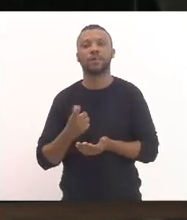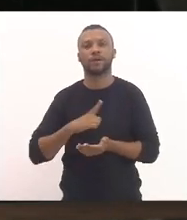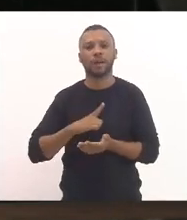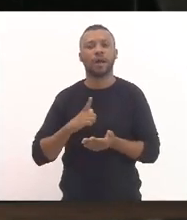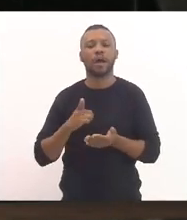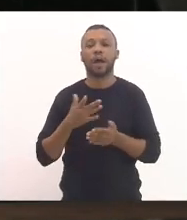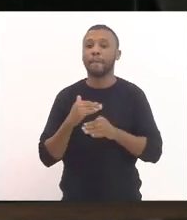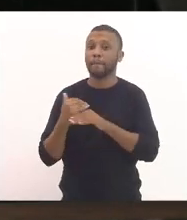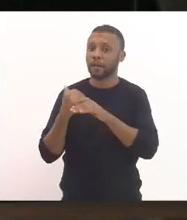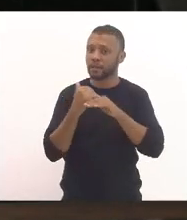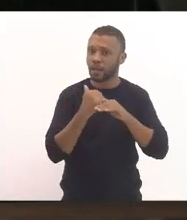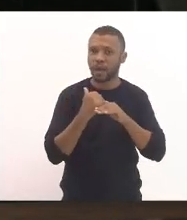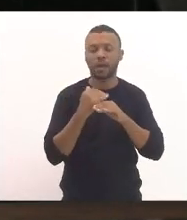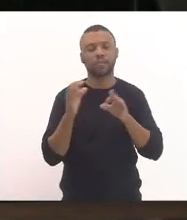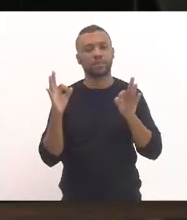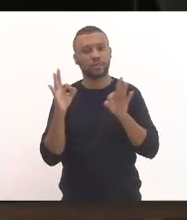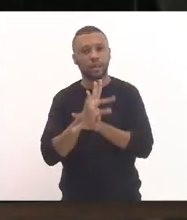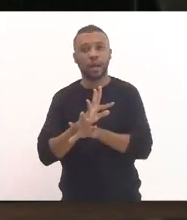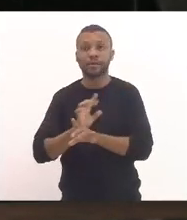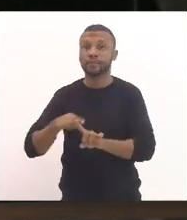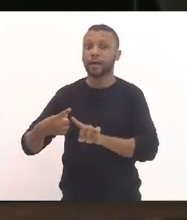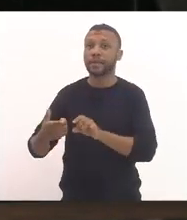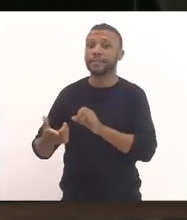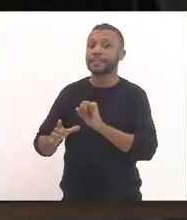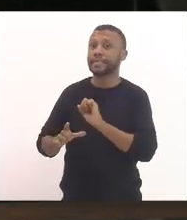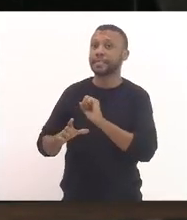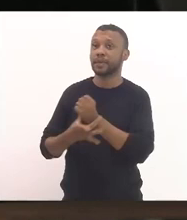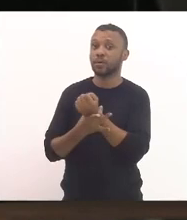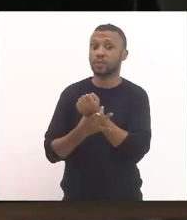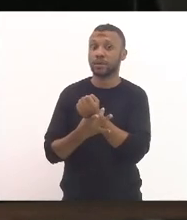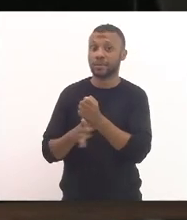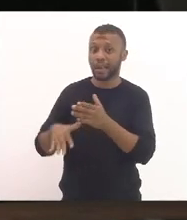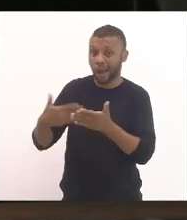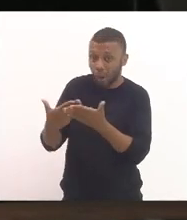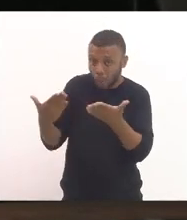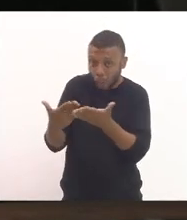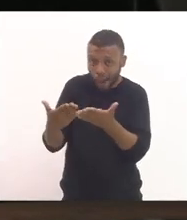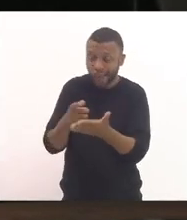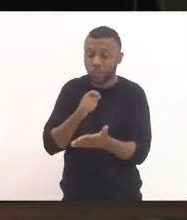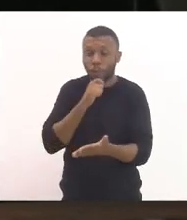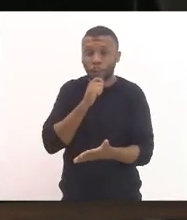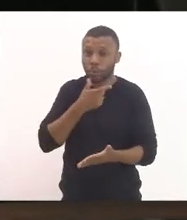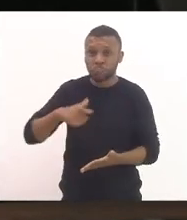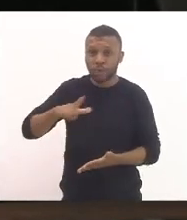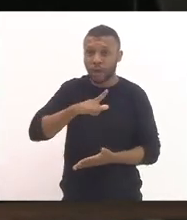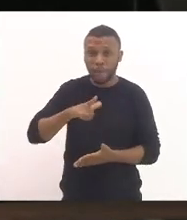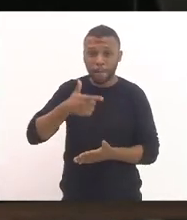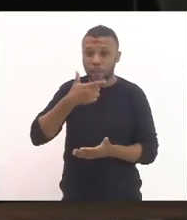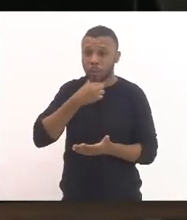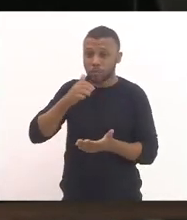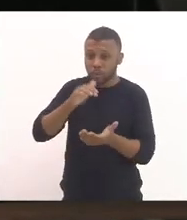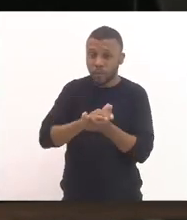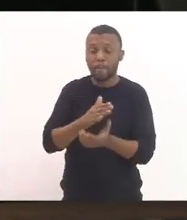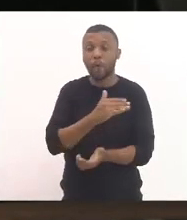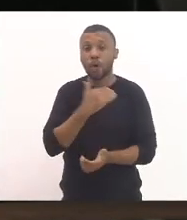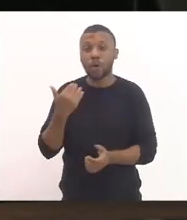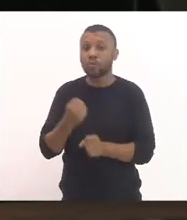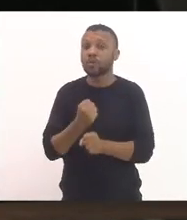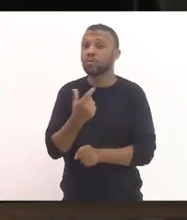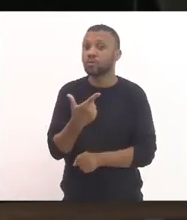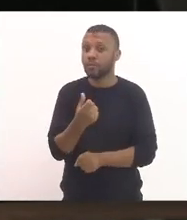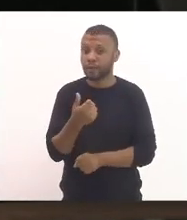e integralidade e estabilidade E no momento não temos mais isso meu marido faleceu em 2014